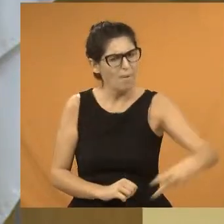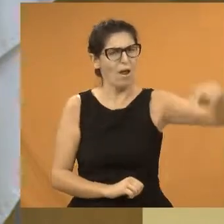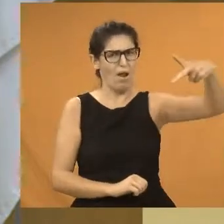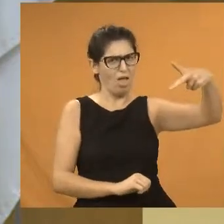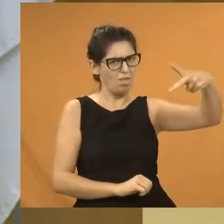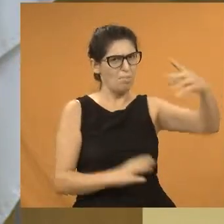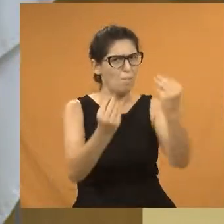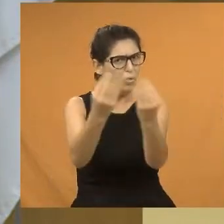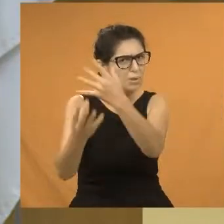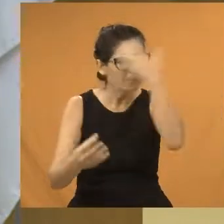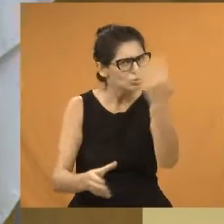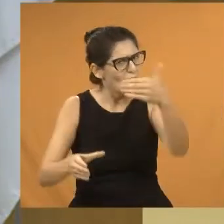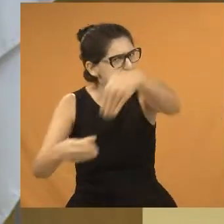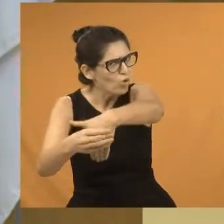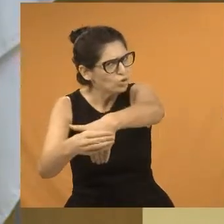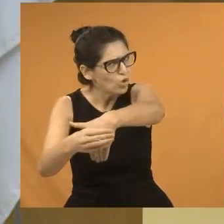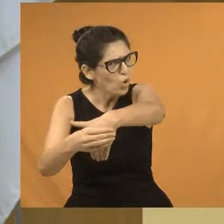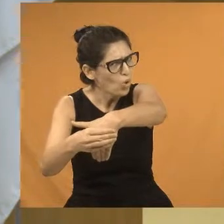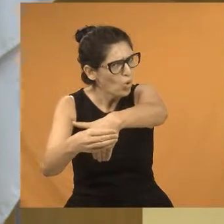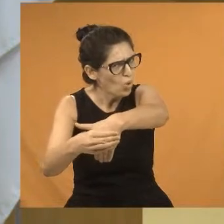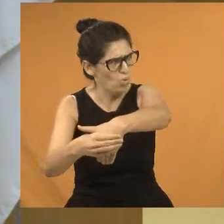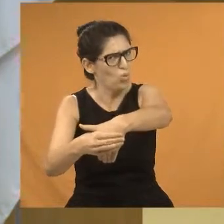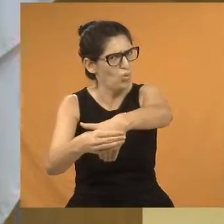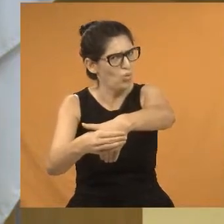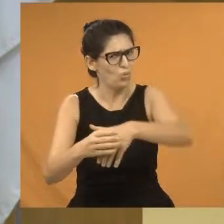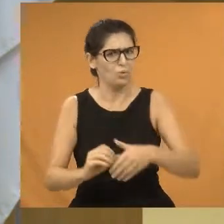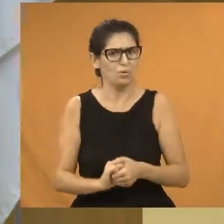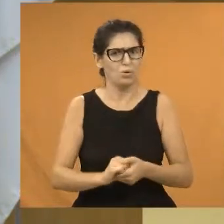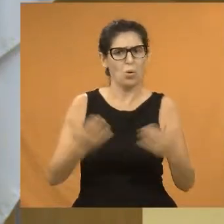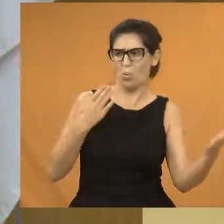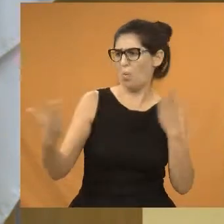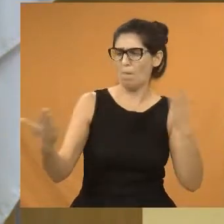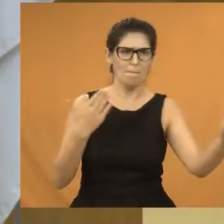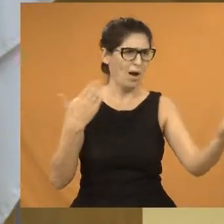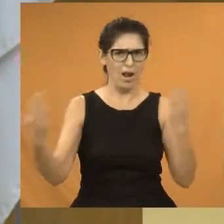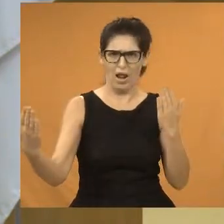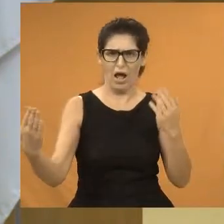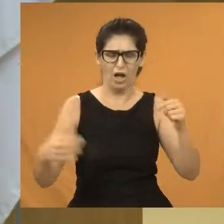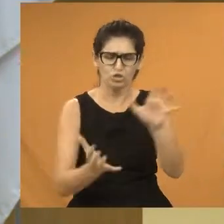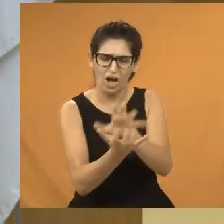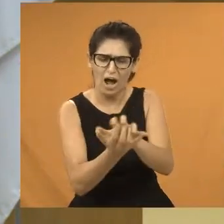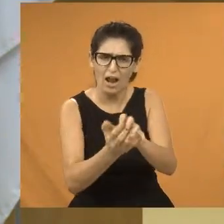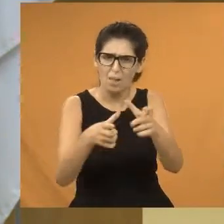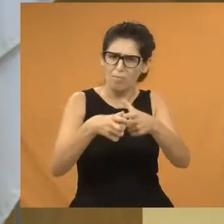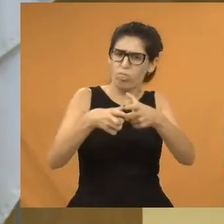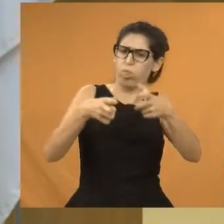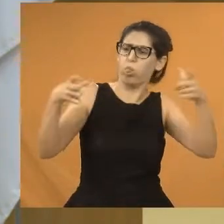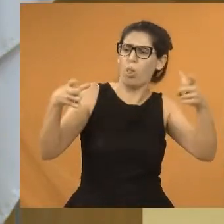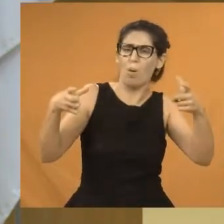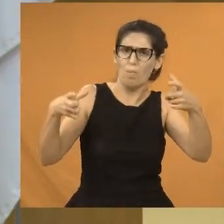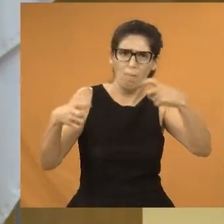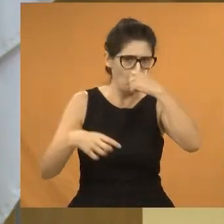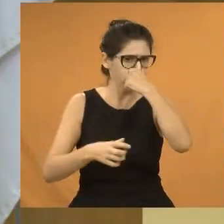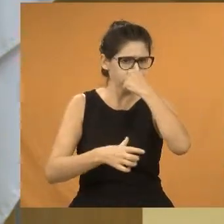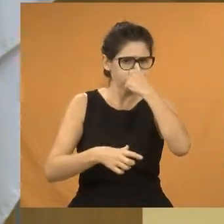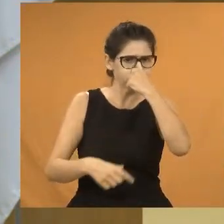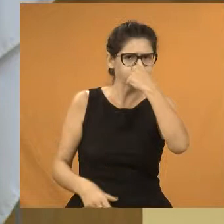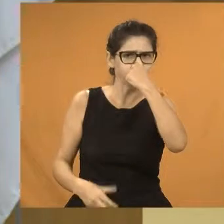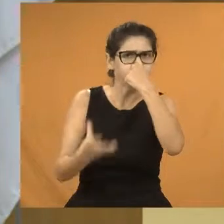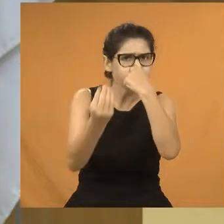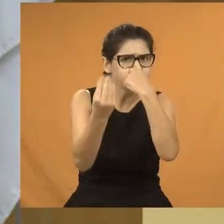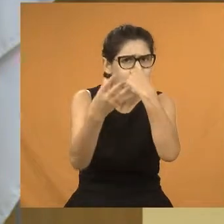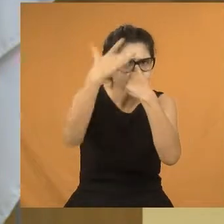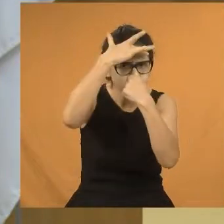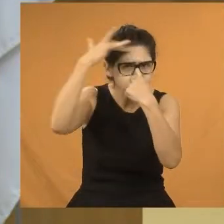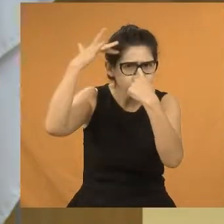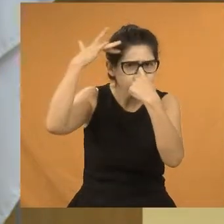e necessita. Nossa população é maior que a população do fundo do vale e merece e necessita de um outro hospital. Inclusive,